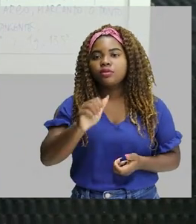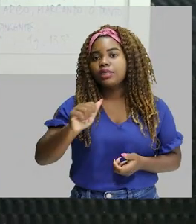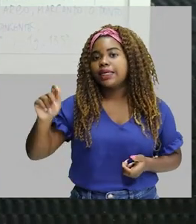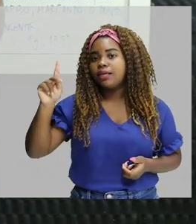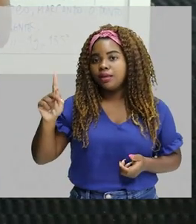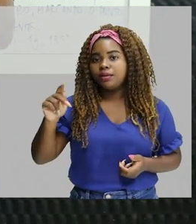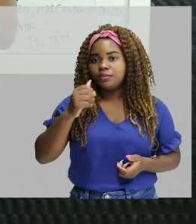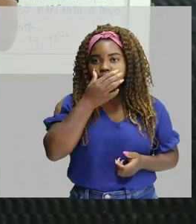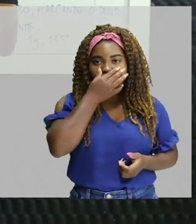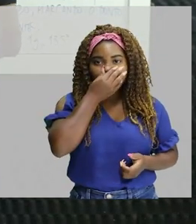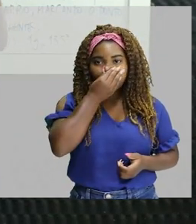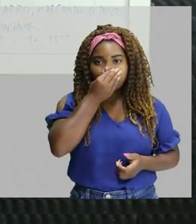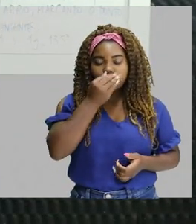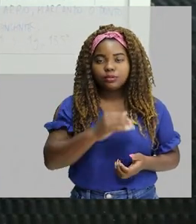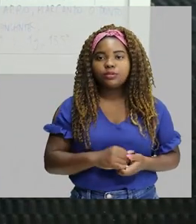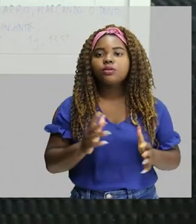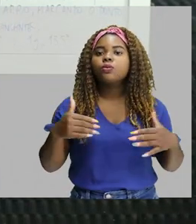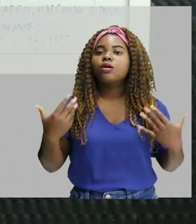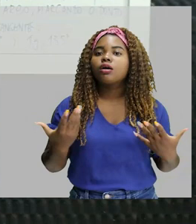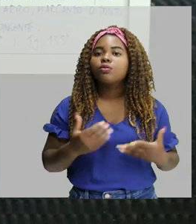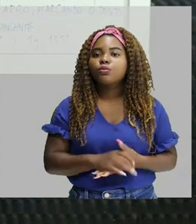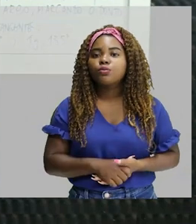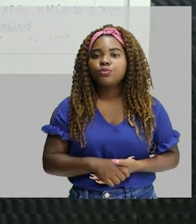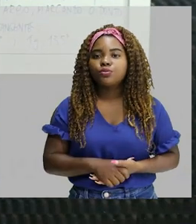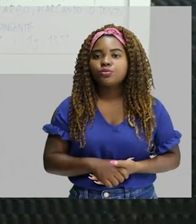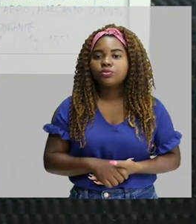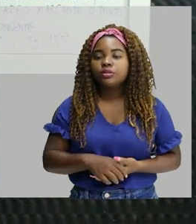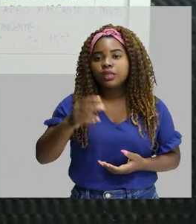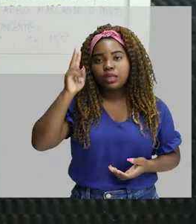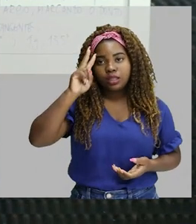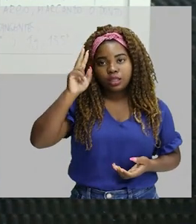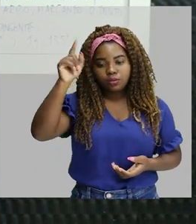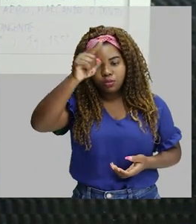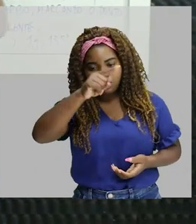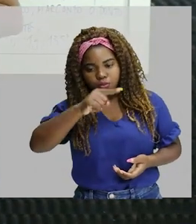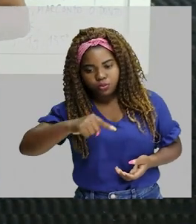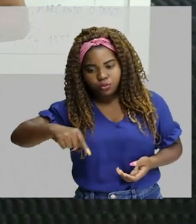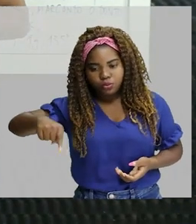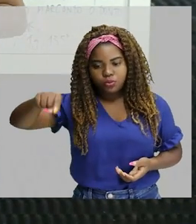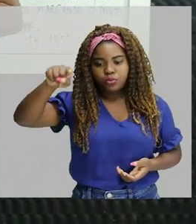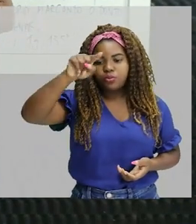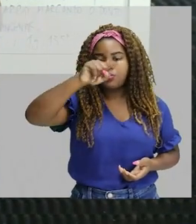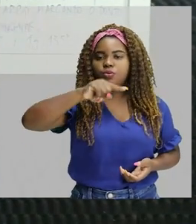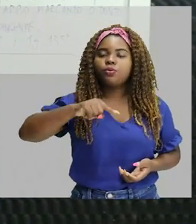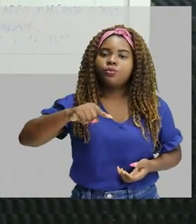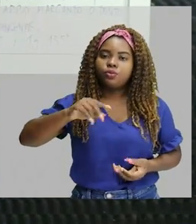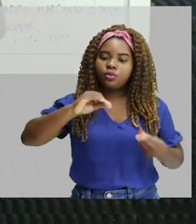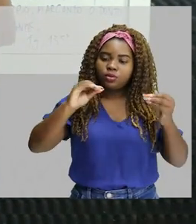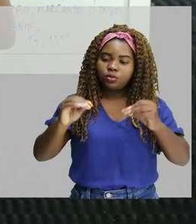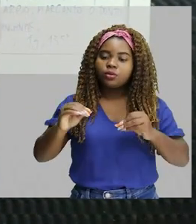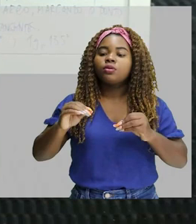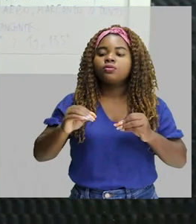ordenada do ponto P Olha só galera veja bem Lembra que o ciclo trigonométrico ele está inserido num plano